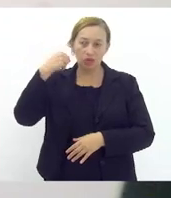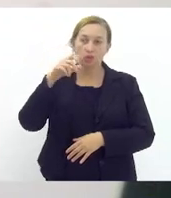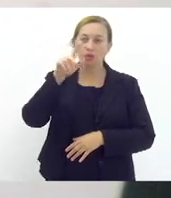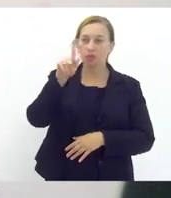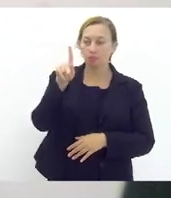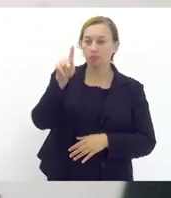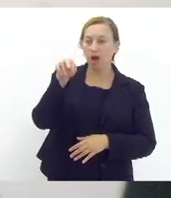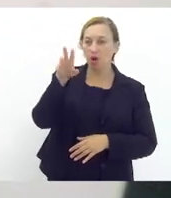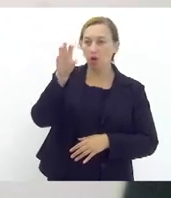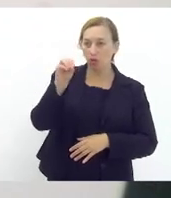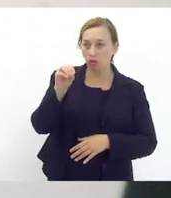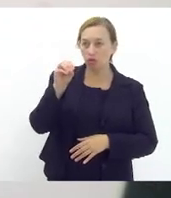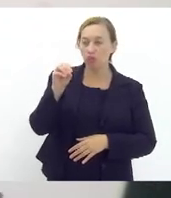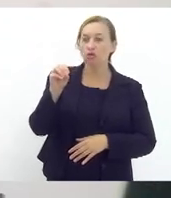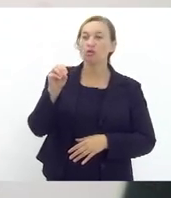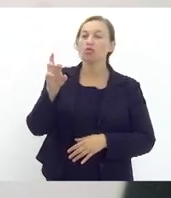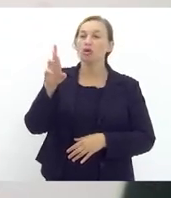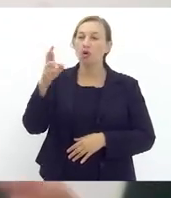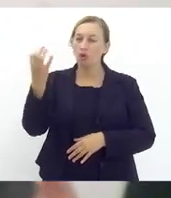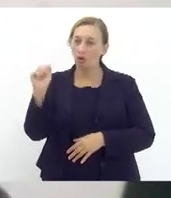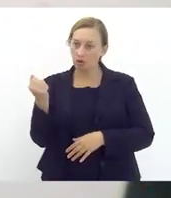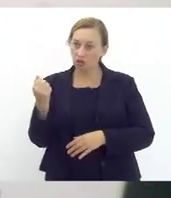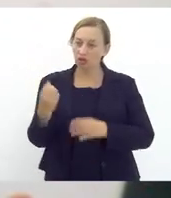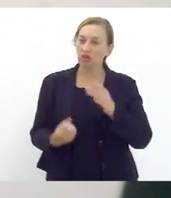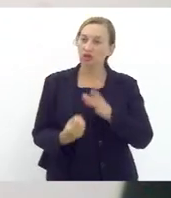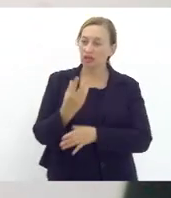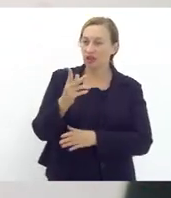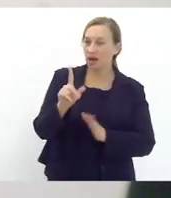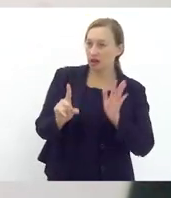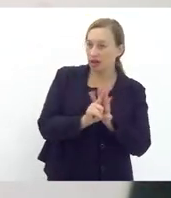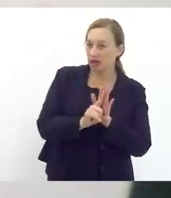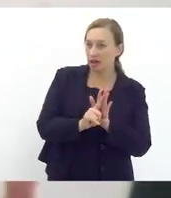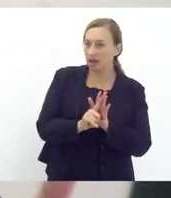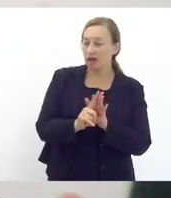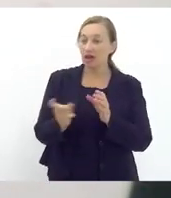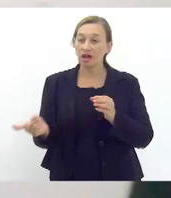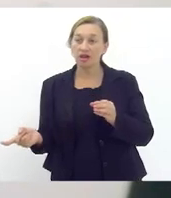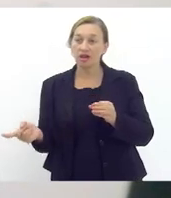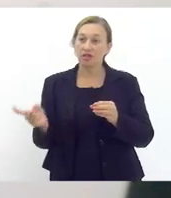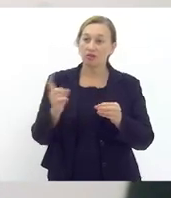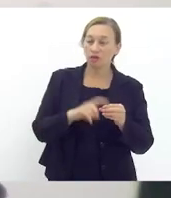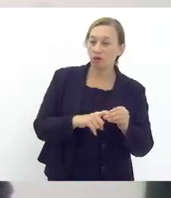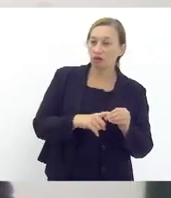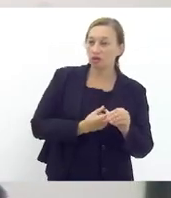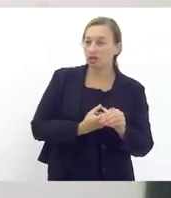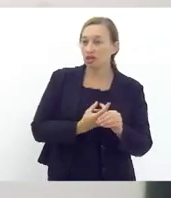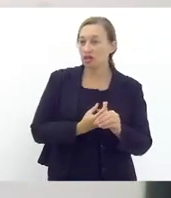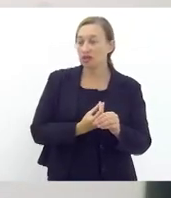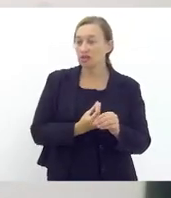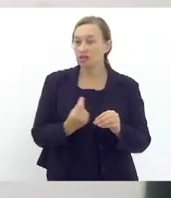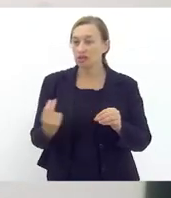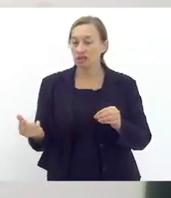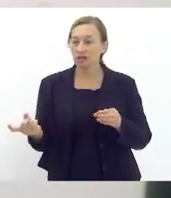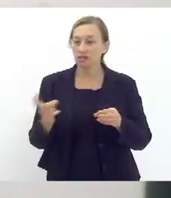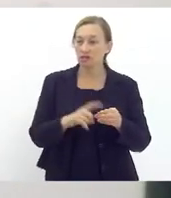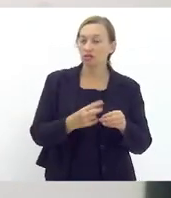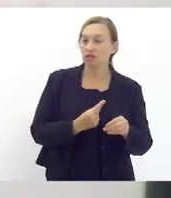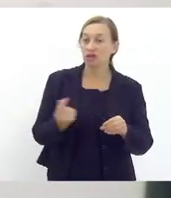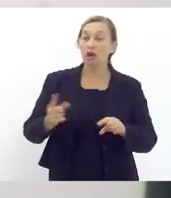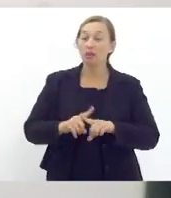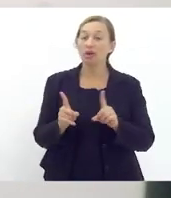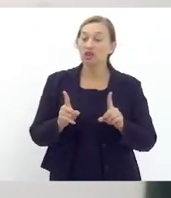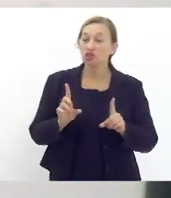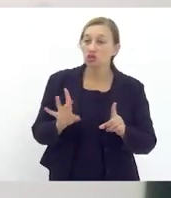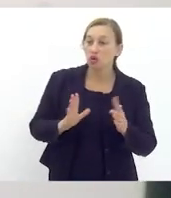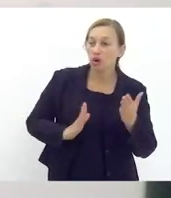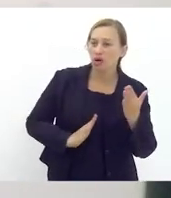aí aquilo né vai volta vai volta até aqui tem sua versão final só que só foi possível ter um acúmulo dela Ser